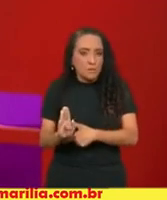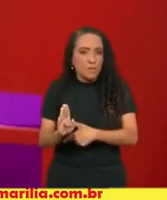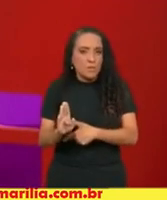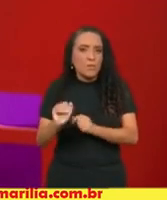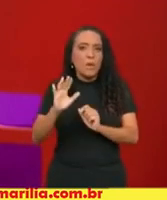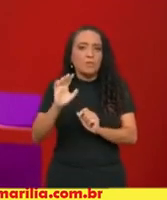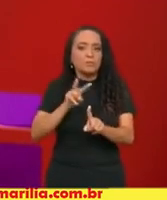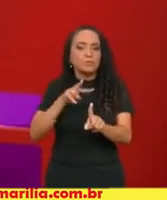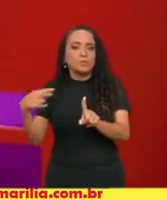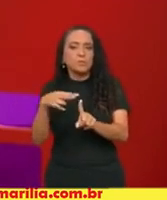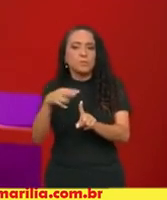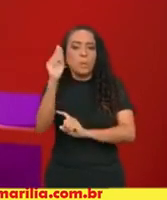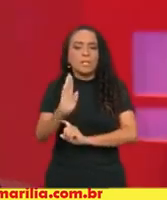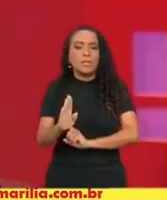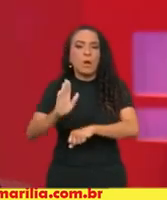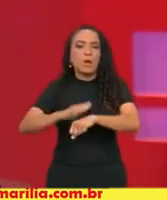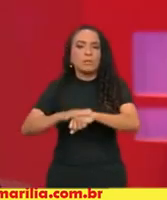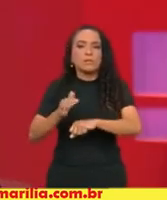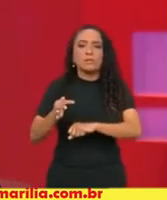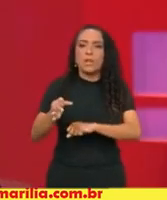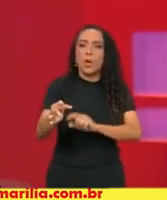como projetar o Brasil para uma situação,